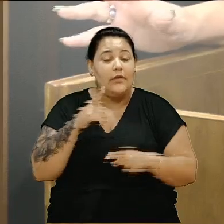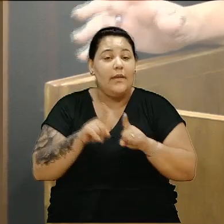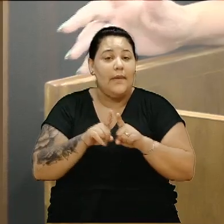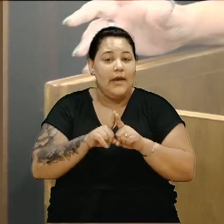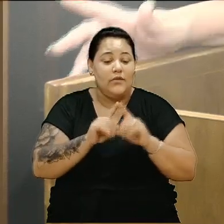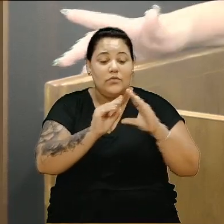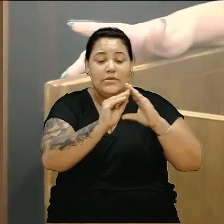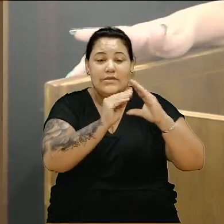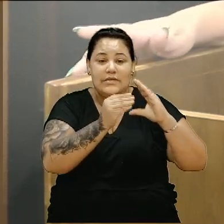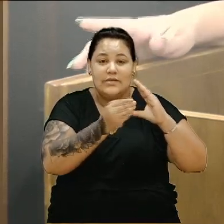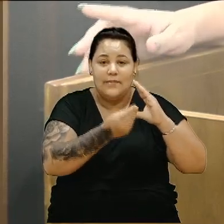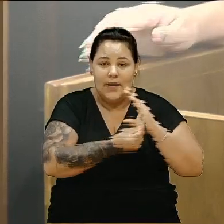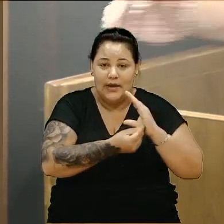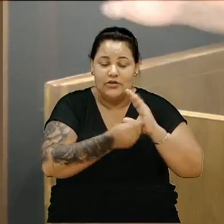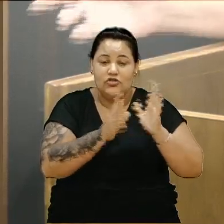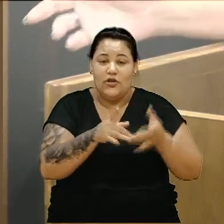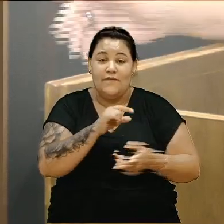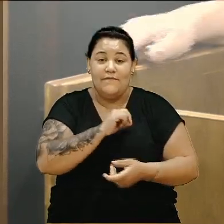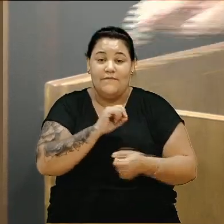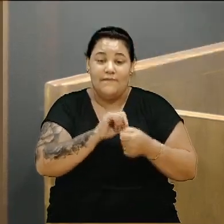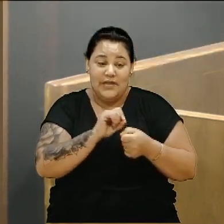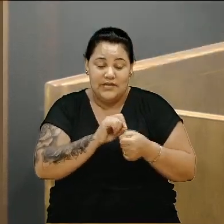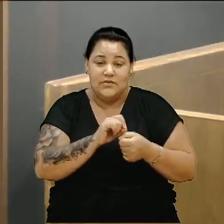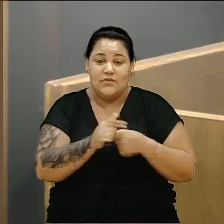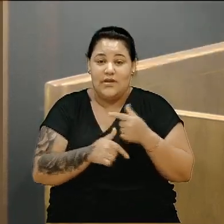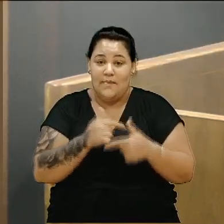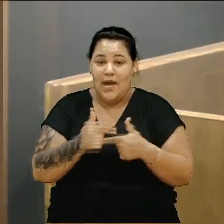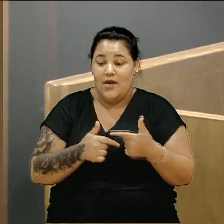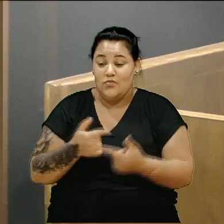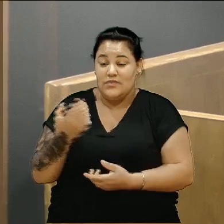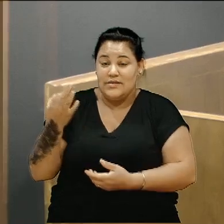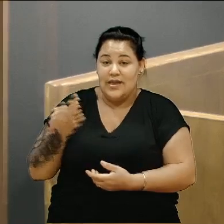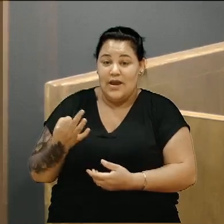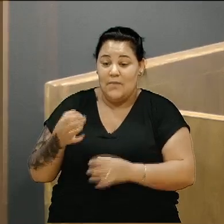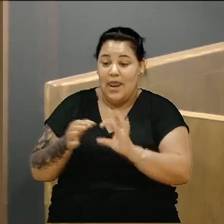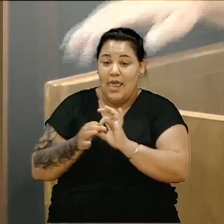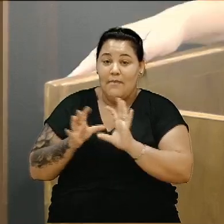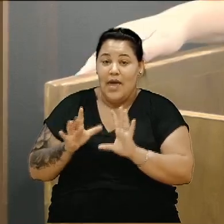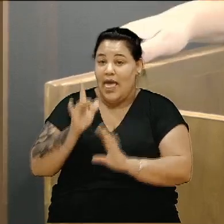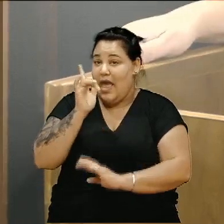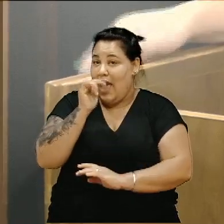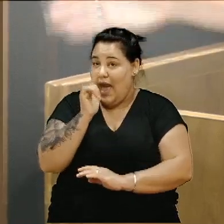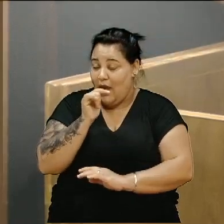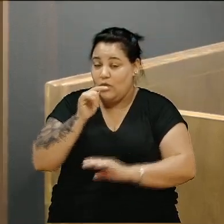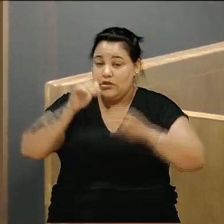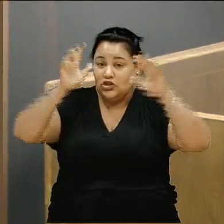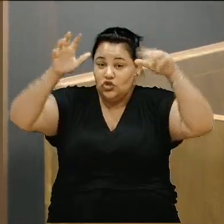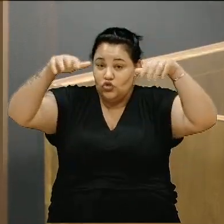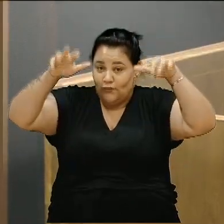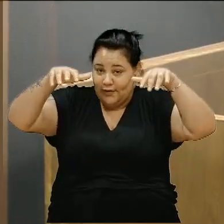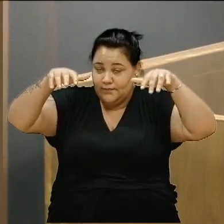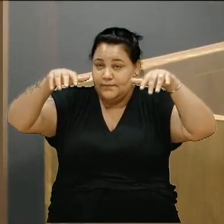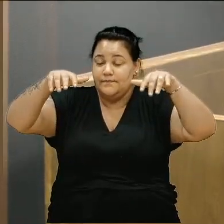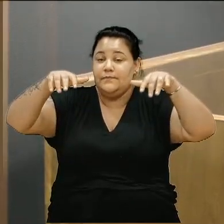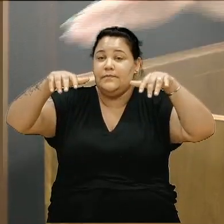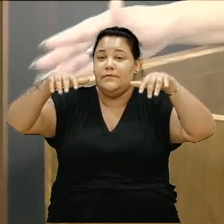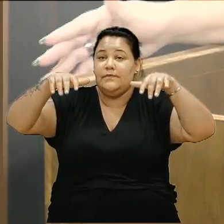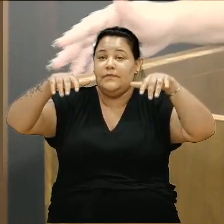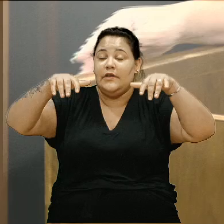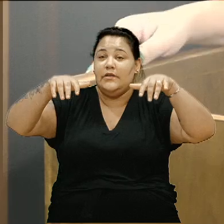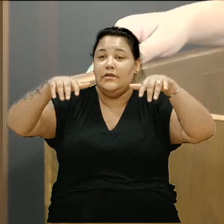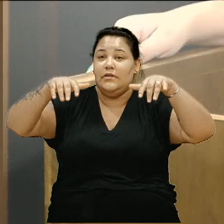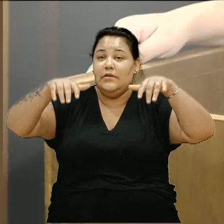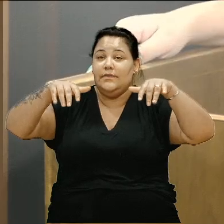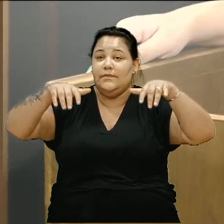fez alguma coisa pontual lá, de liberar a água da chuva, que vinha para a rua, do